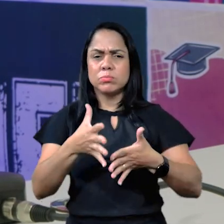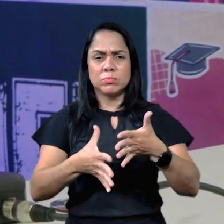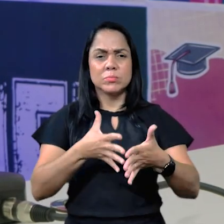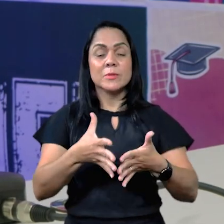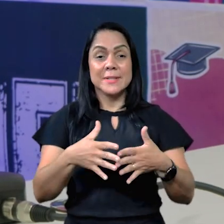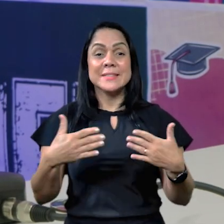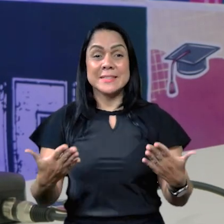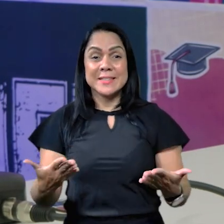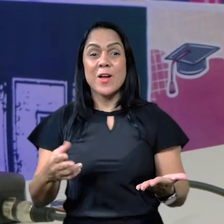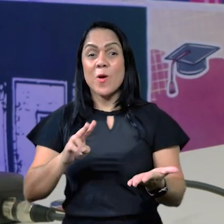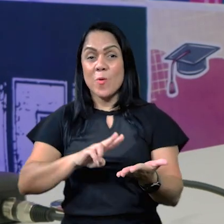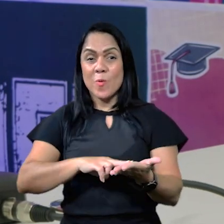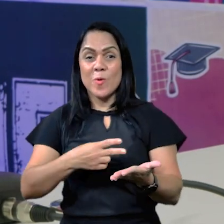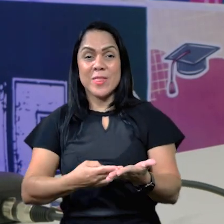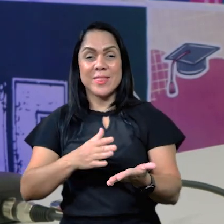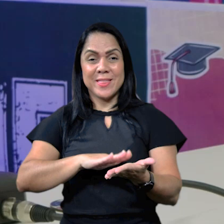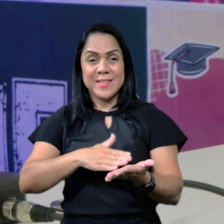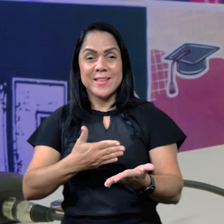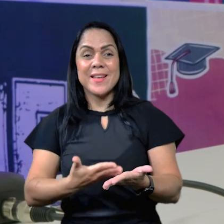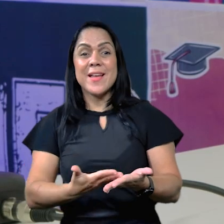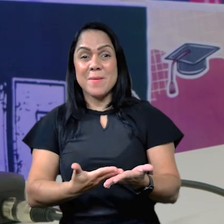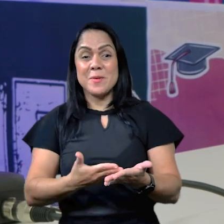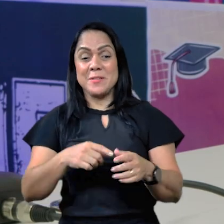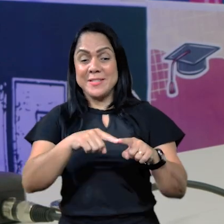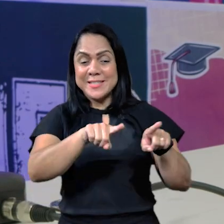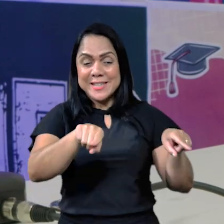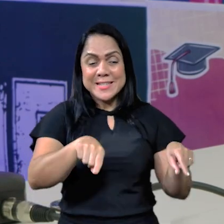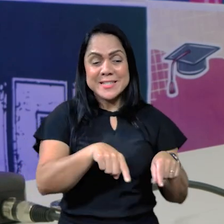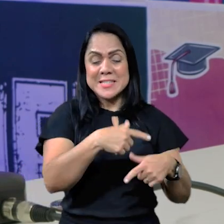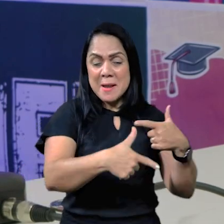o intérprete, se não passa por uma sala de aula, ele não é intérprete.